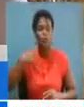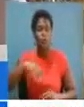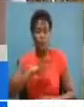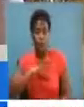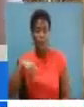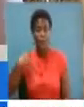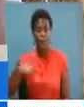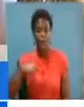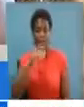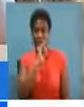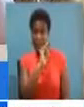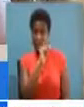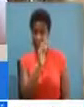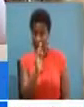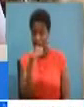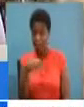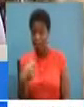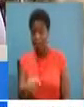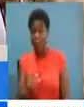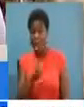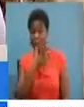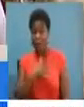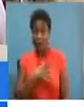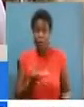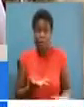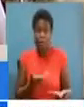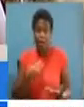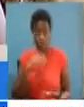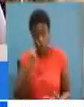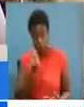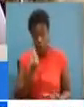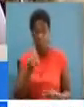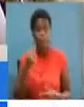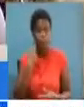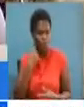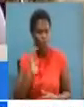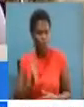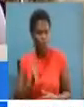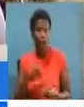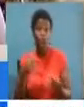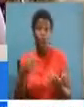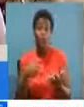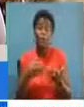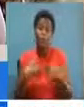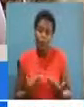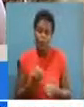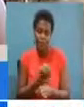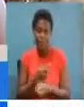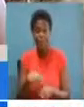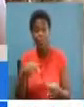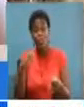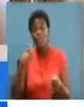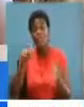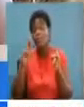para mim? O meu jovem já faz aquela formação, tem vontade de trabalho. Alguns acertam aquele kit que eu subi,